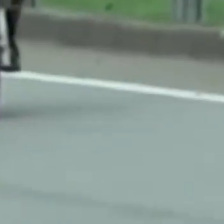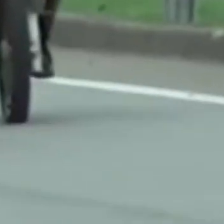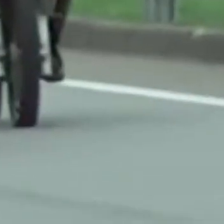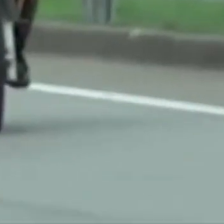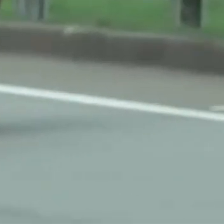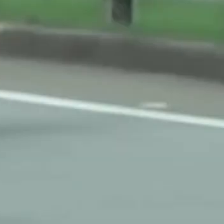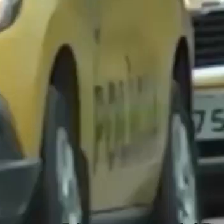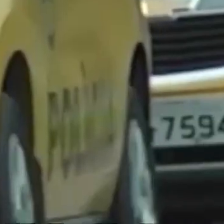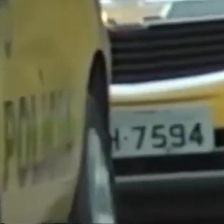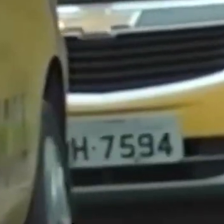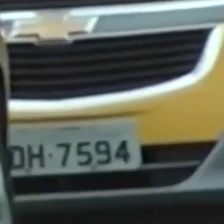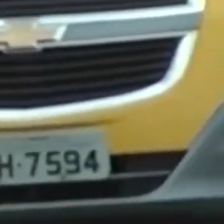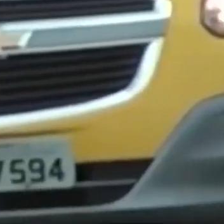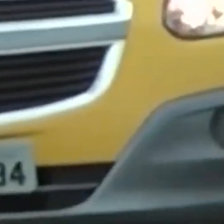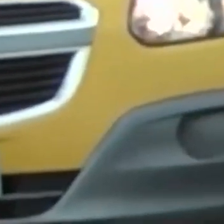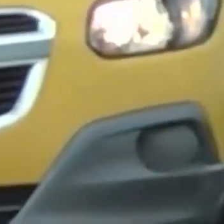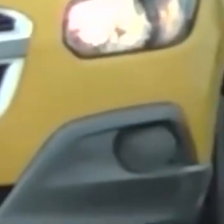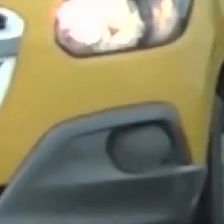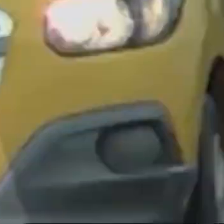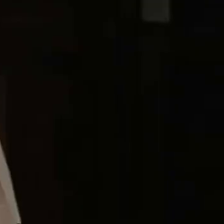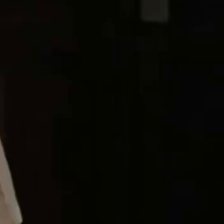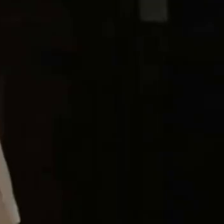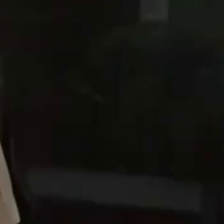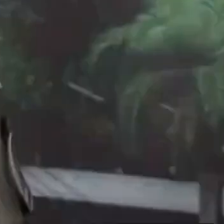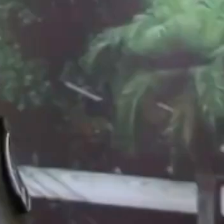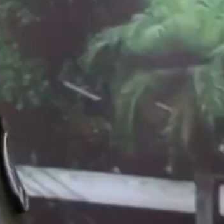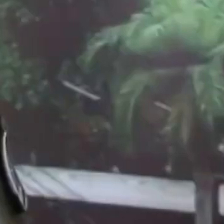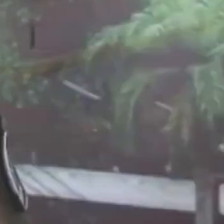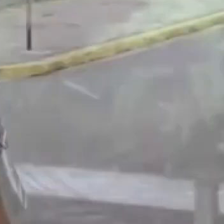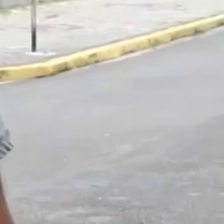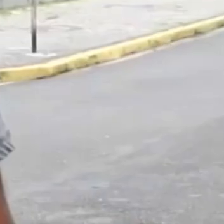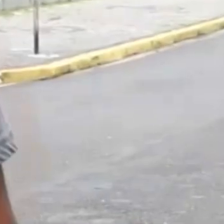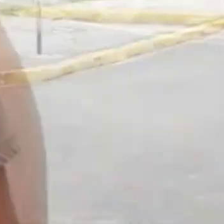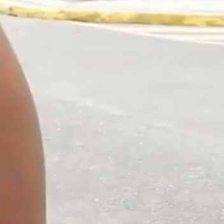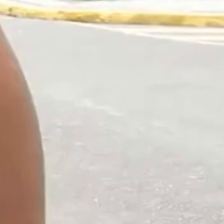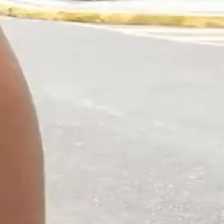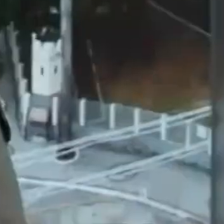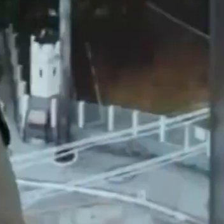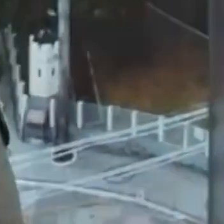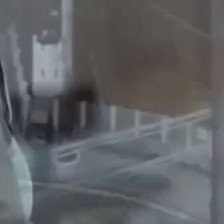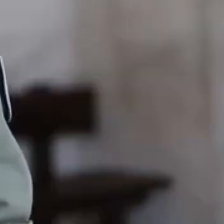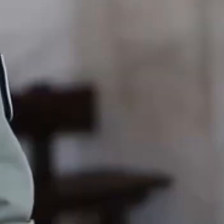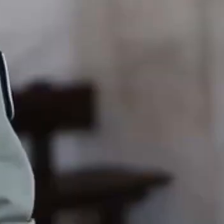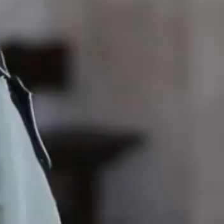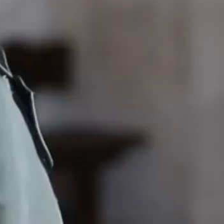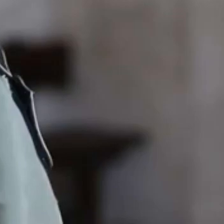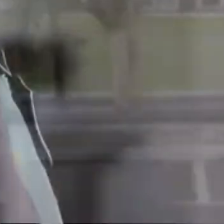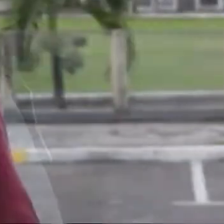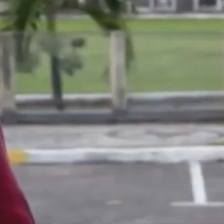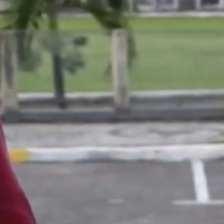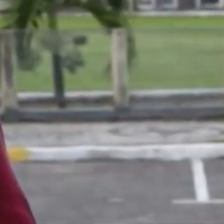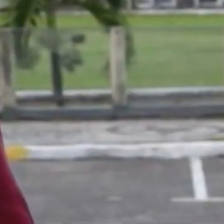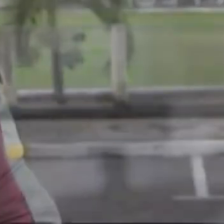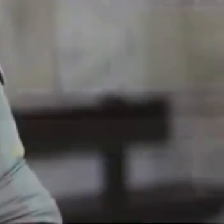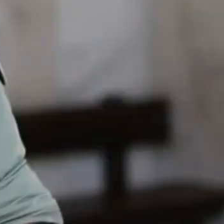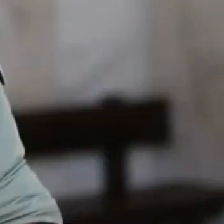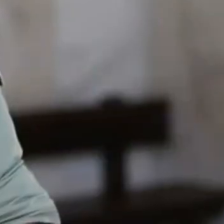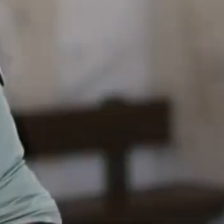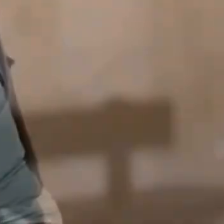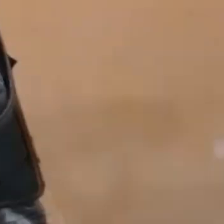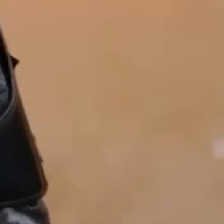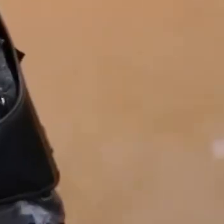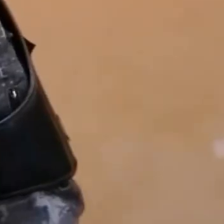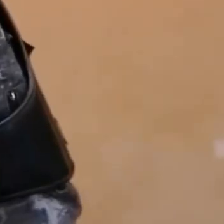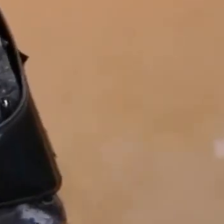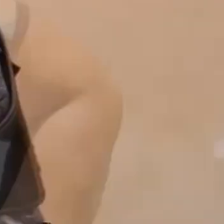A nossa Polícia Militar é formada por homens e mulheres como eu, como você, como nós.